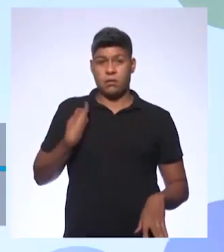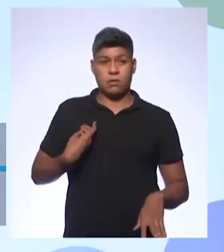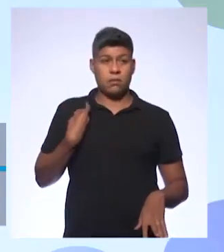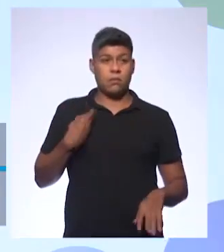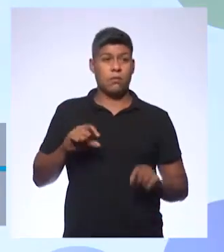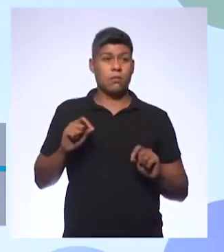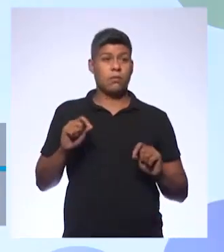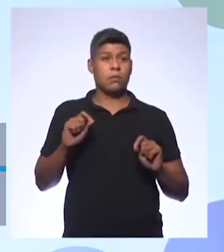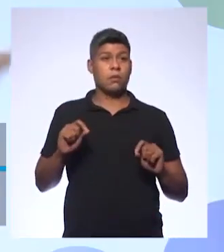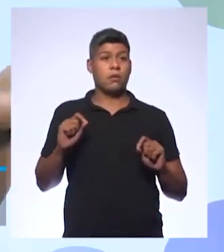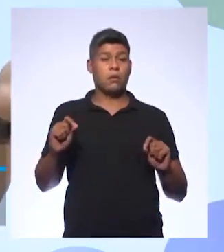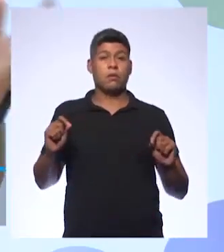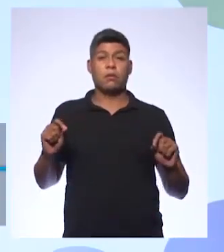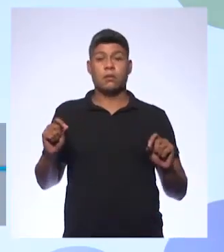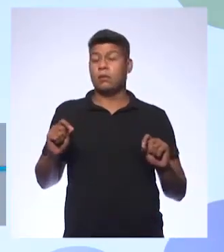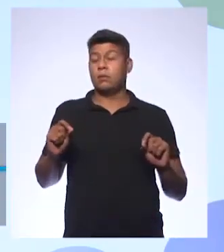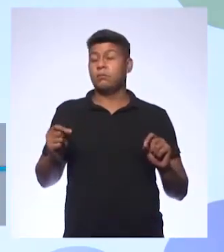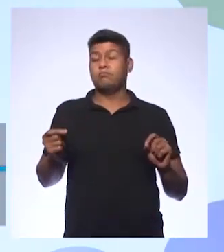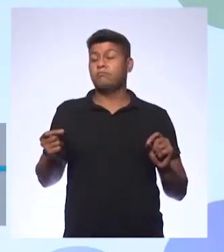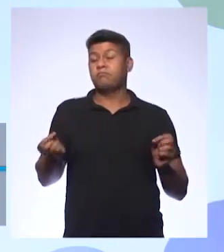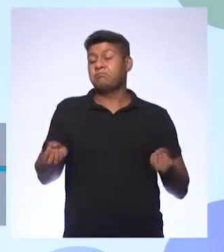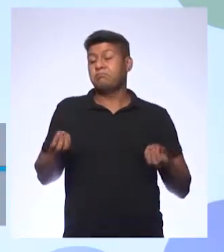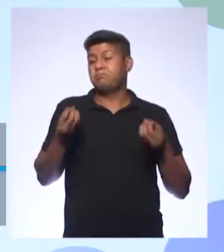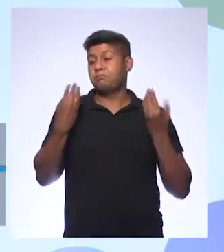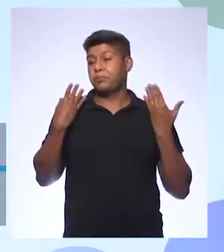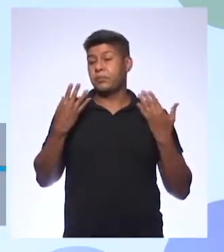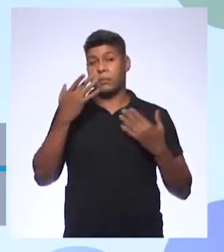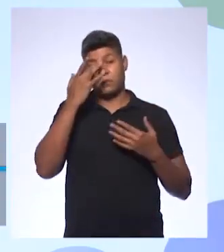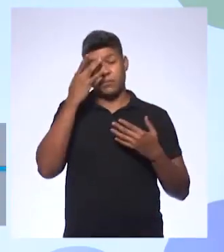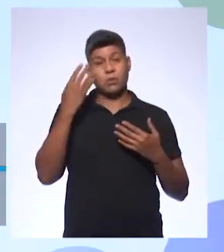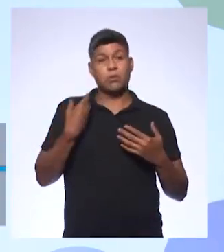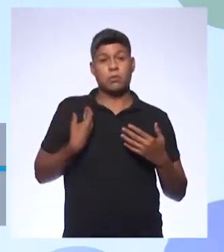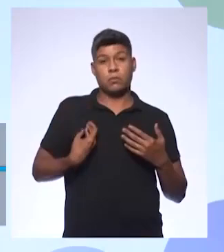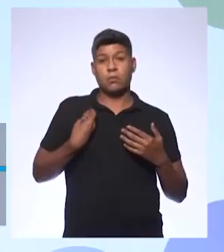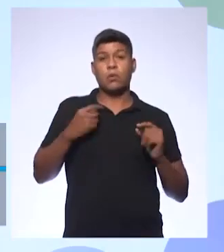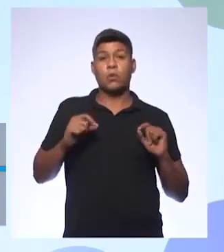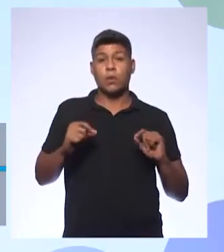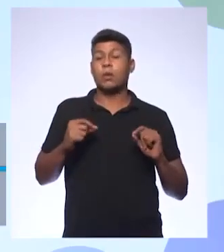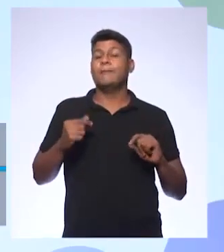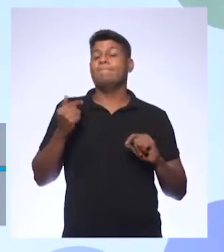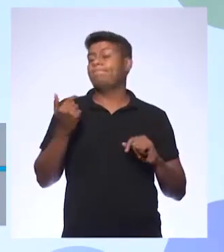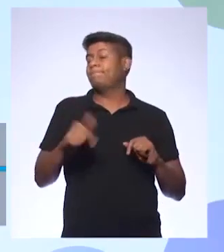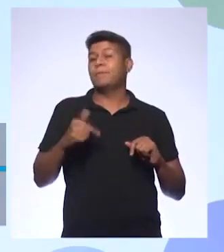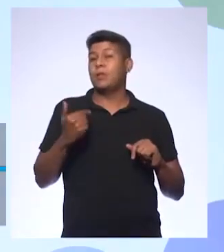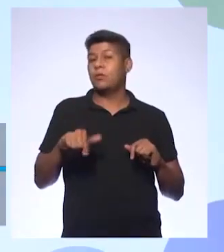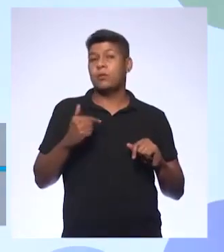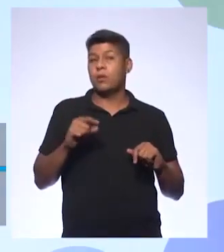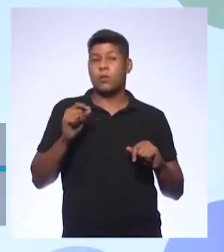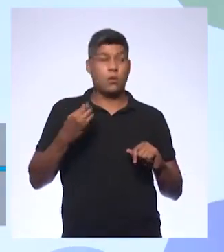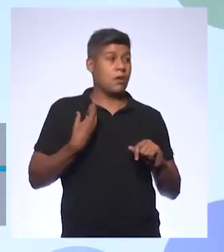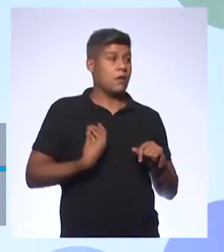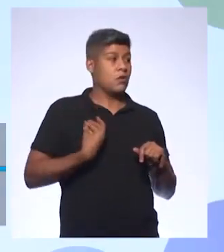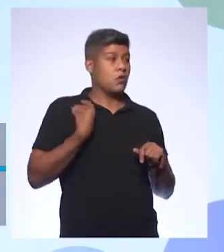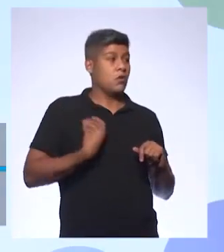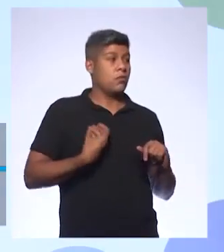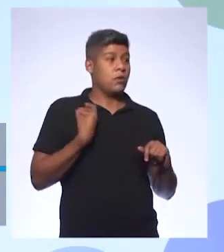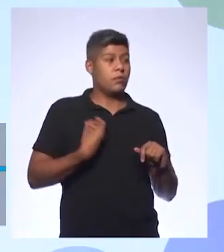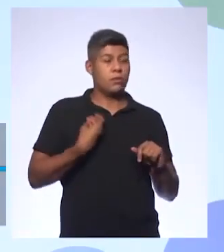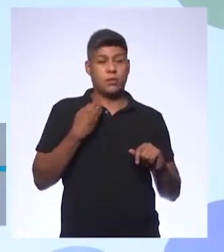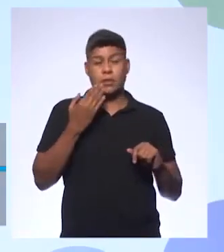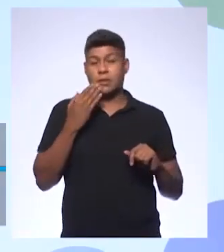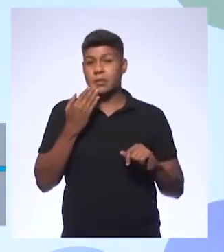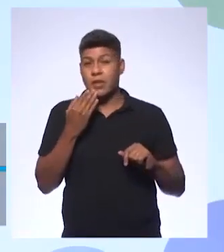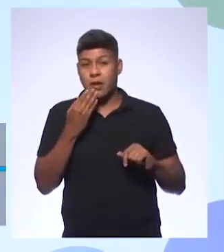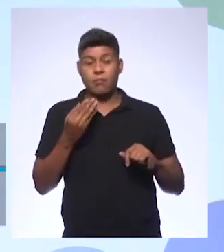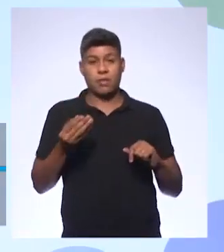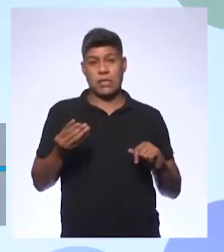assim, ó, let it go, e pessoas que estão vivendo numa situação onde elas não têm o mínimo para sobreviver. Não é nem o mínimo